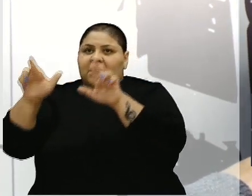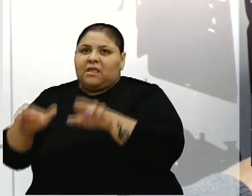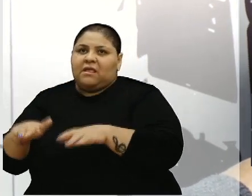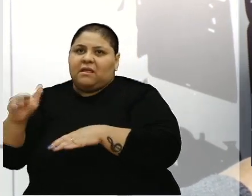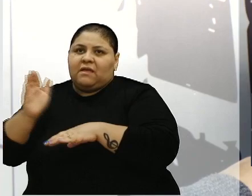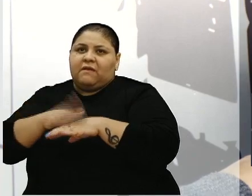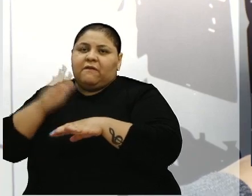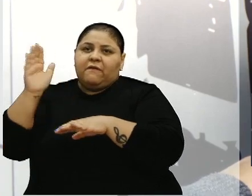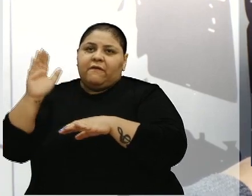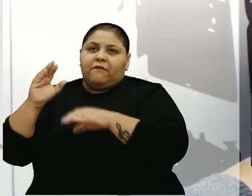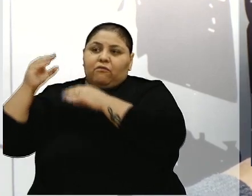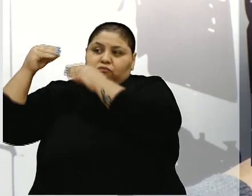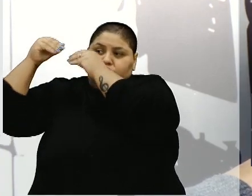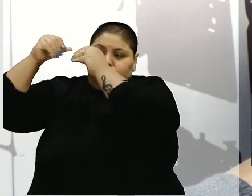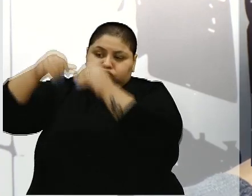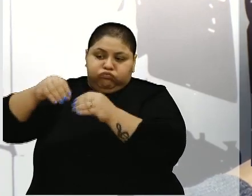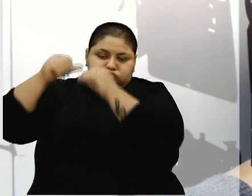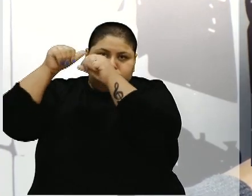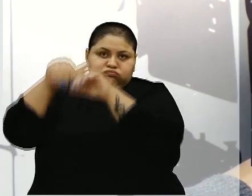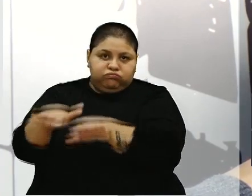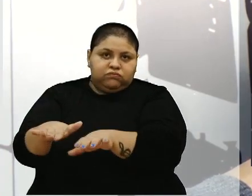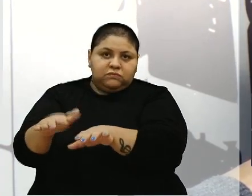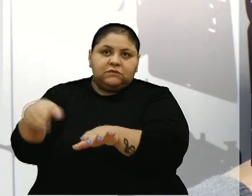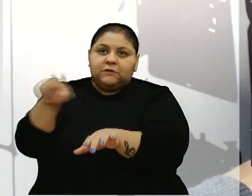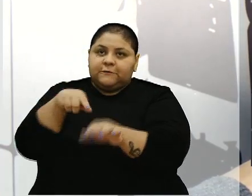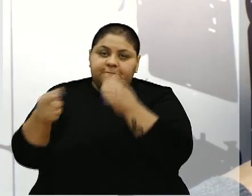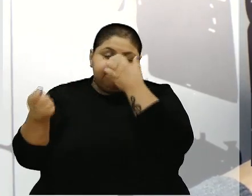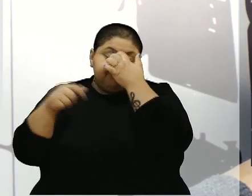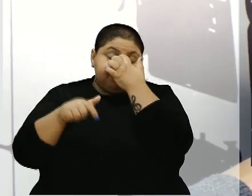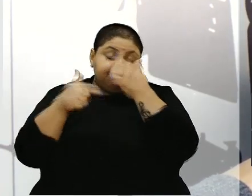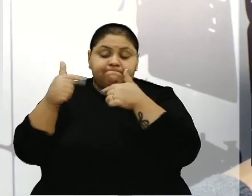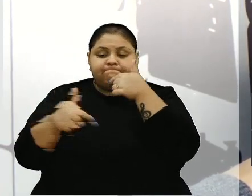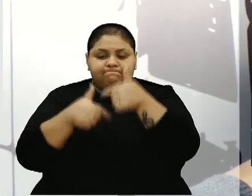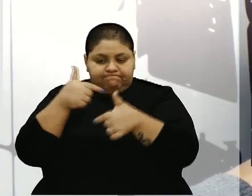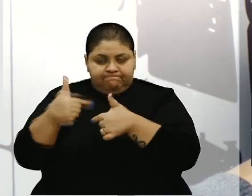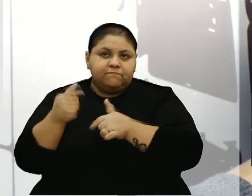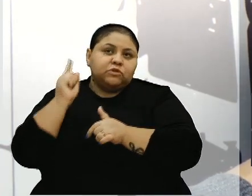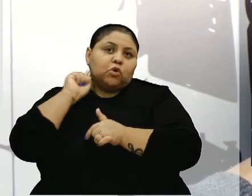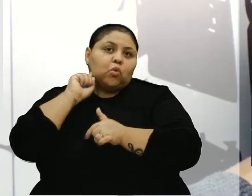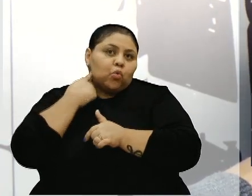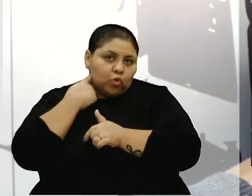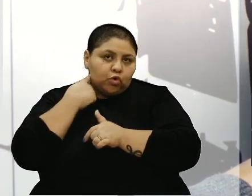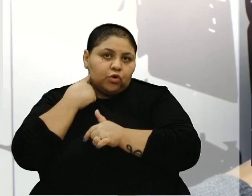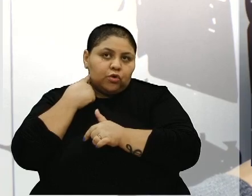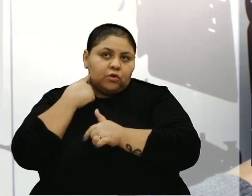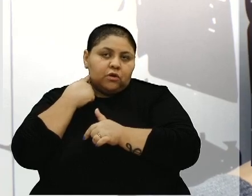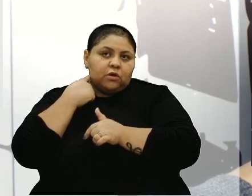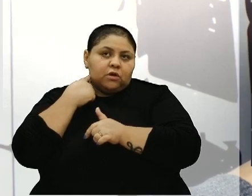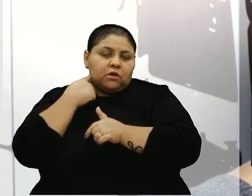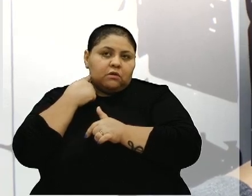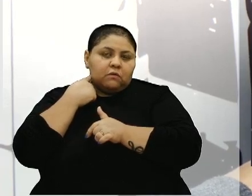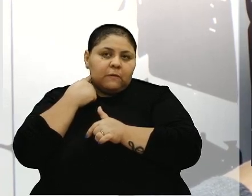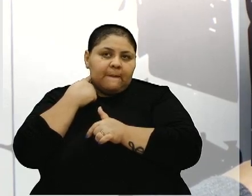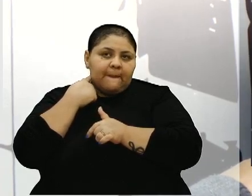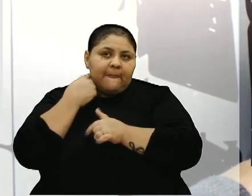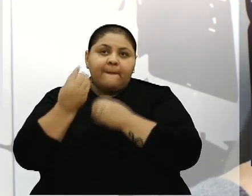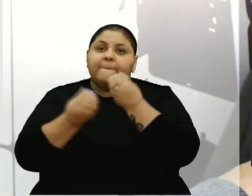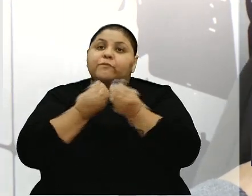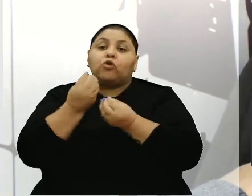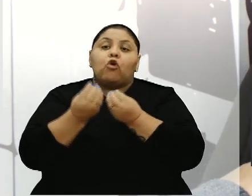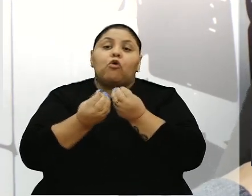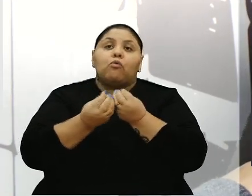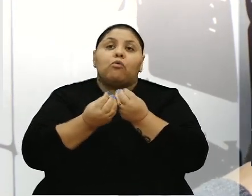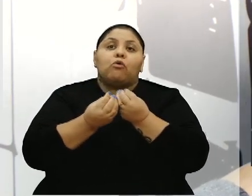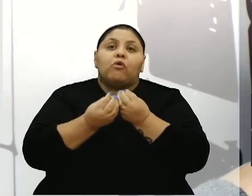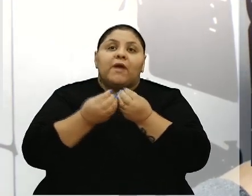desmoronamento e desabamento então a gente precisa agora trabalhar com esses resíduos para que até mesmo a a como é que é esse trabalho é